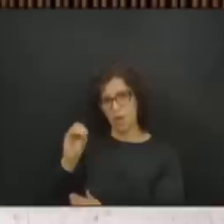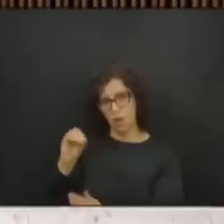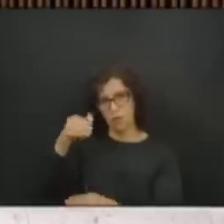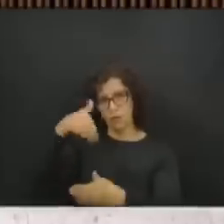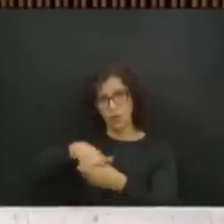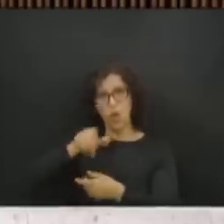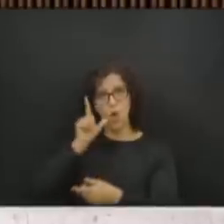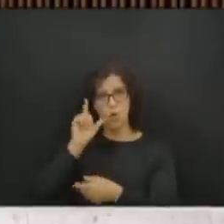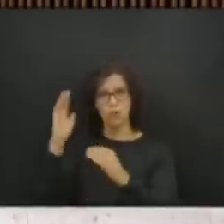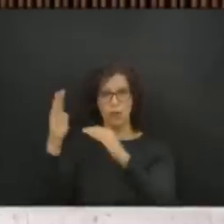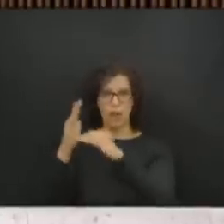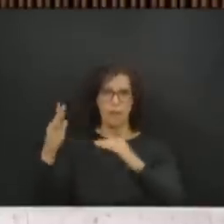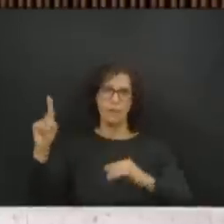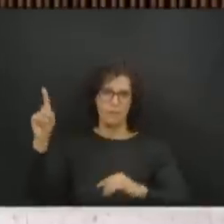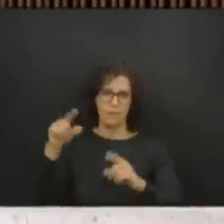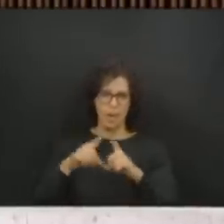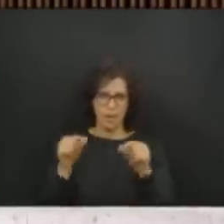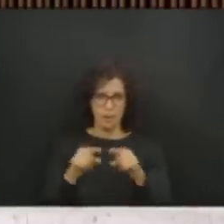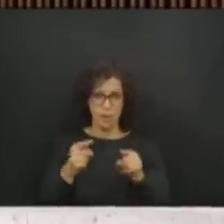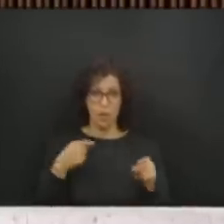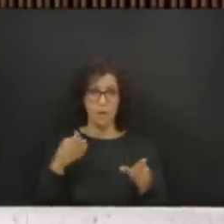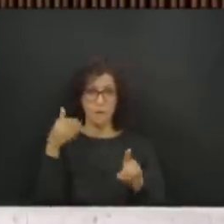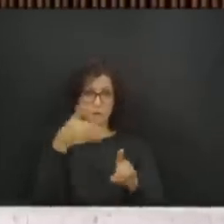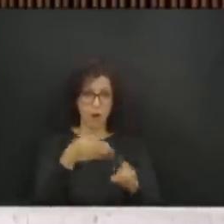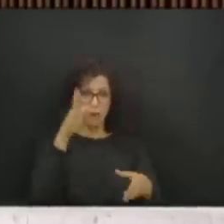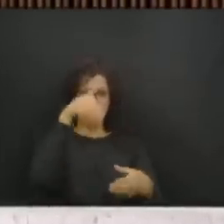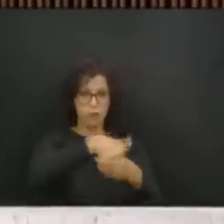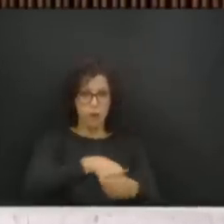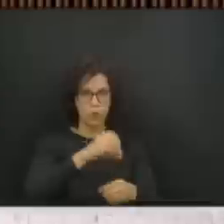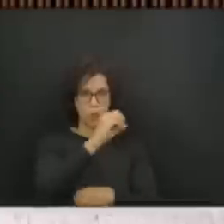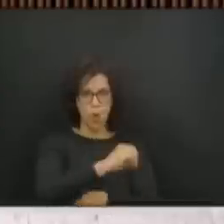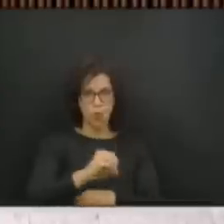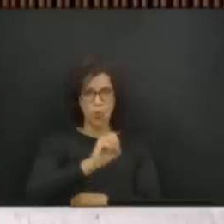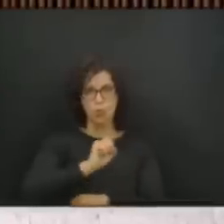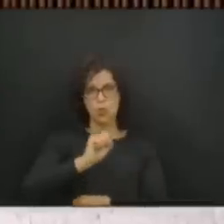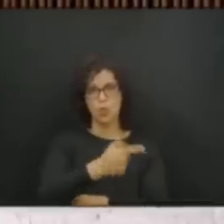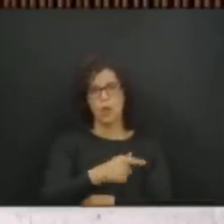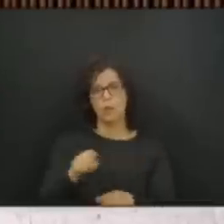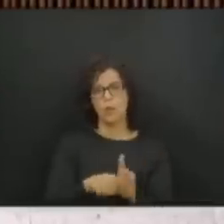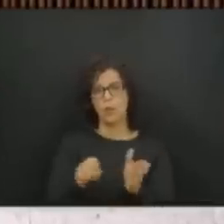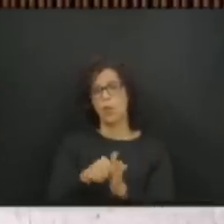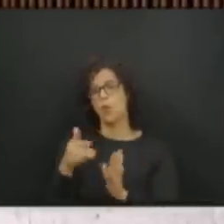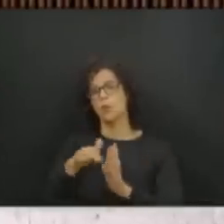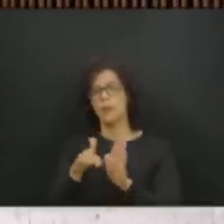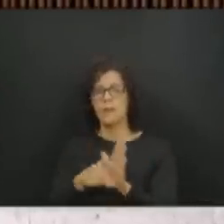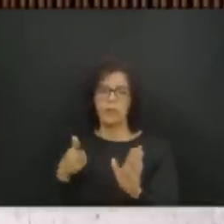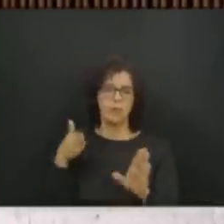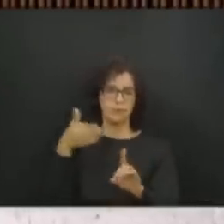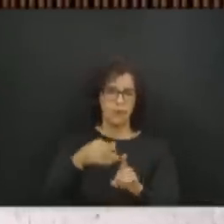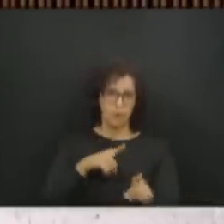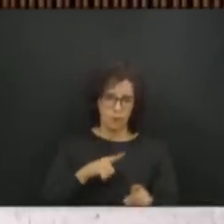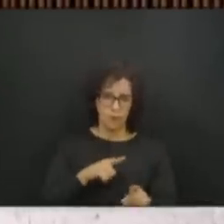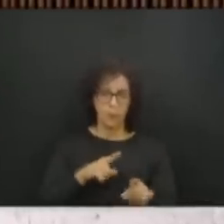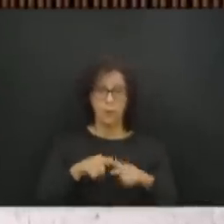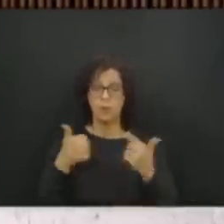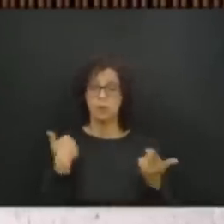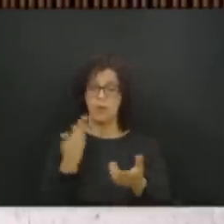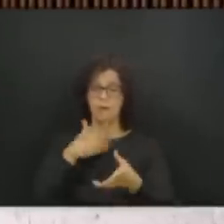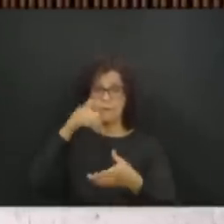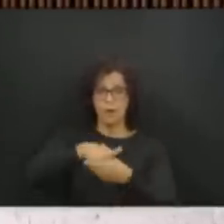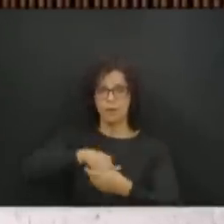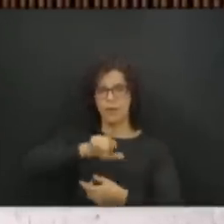entra agora no processo muito mais voltado para as eleições de outubro que propriamente para outra pauta e qual